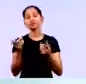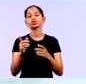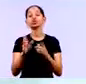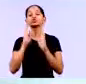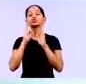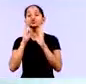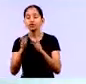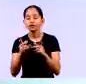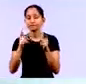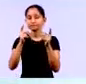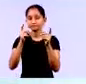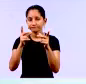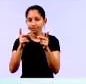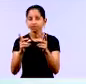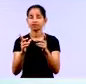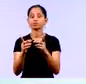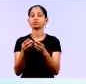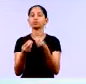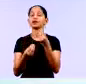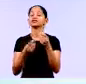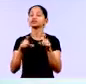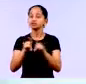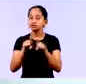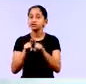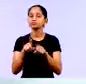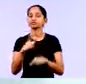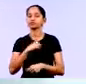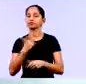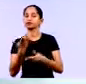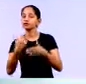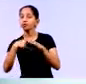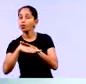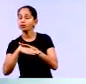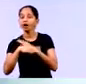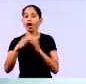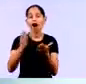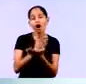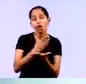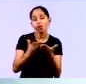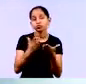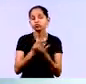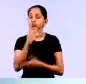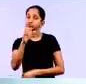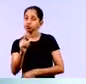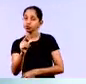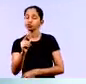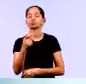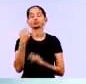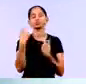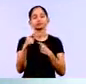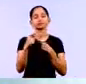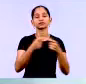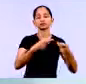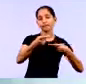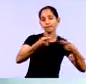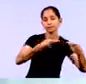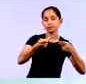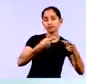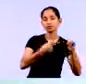que nós precisamos deixar como estoque de segurança e, logicamente, com o plano de vendas.